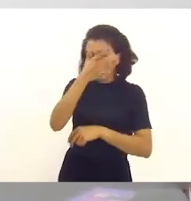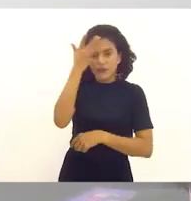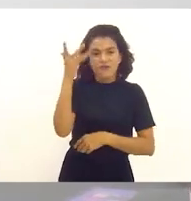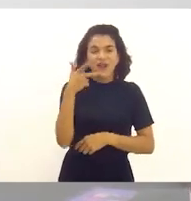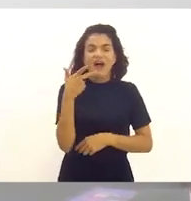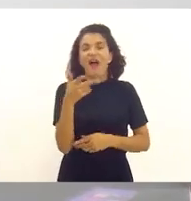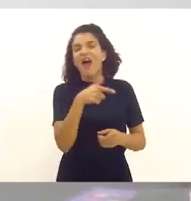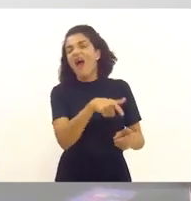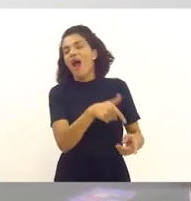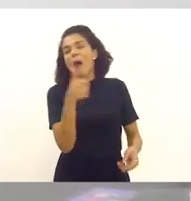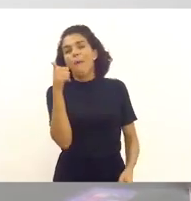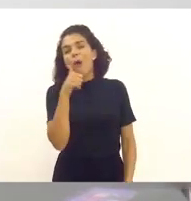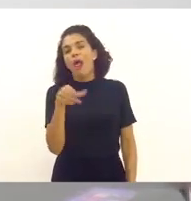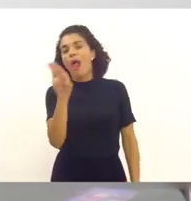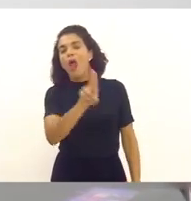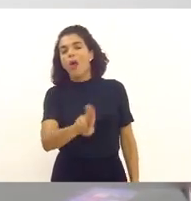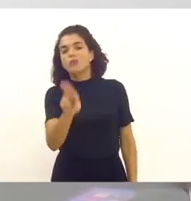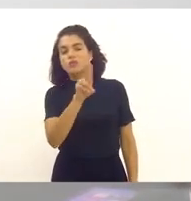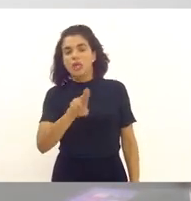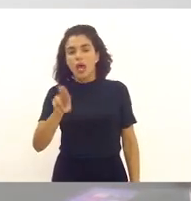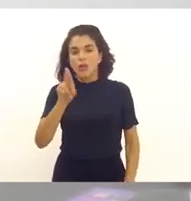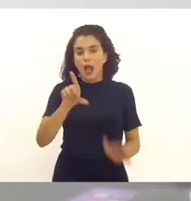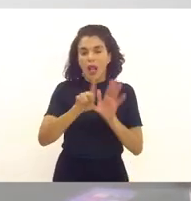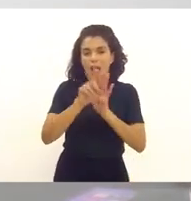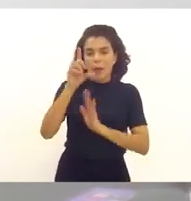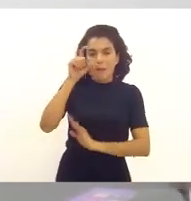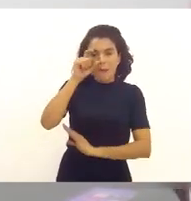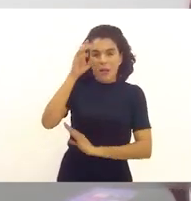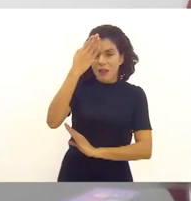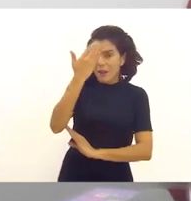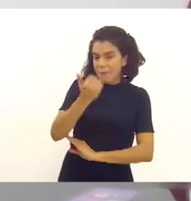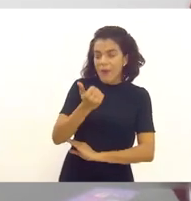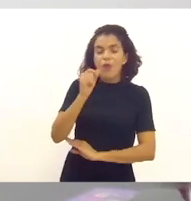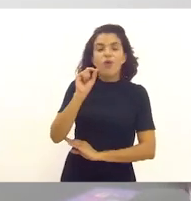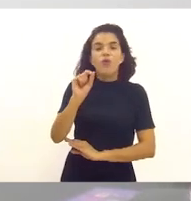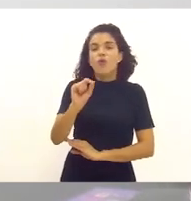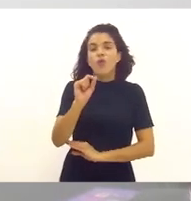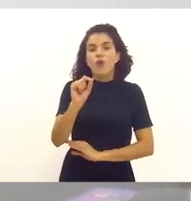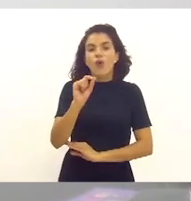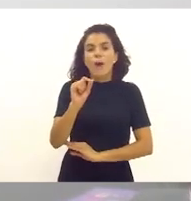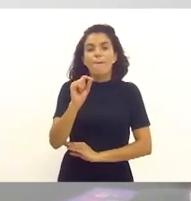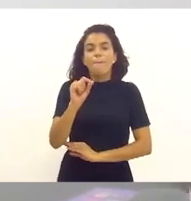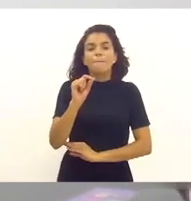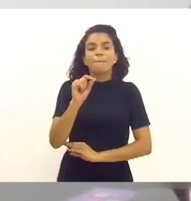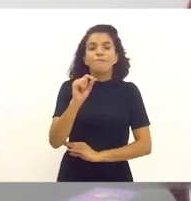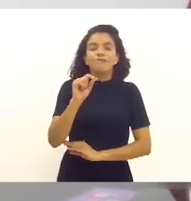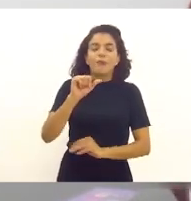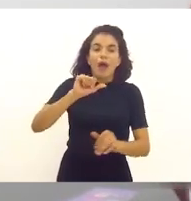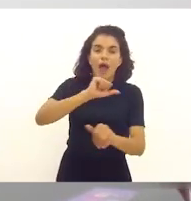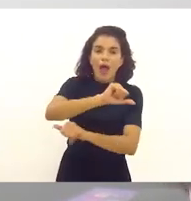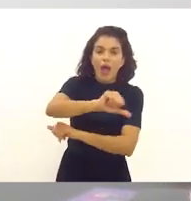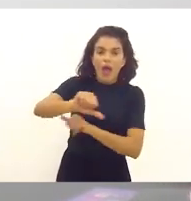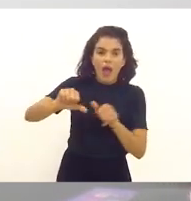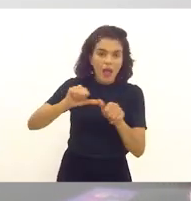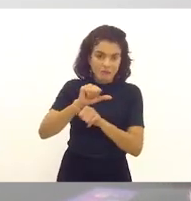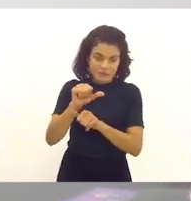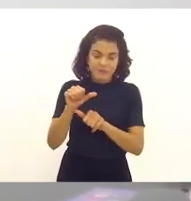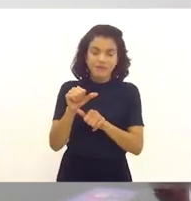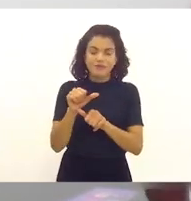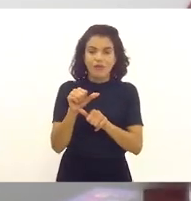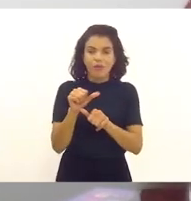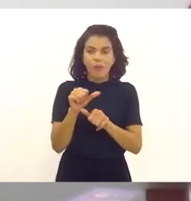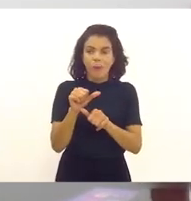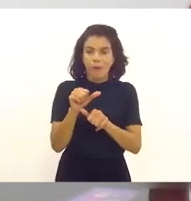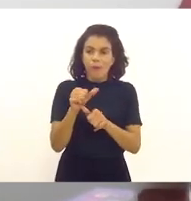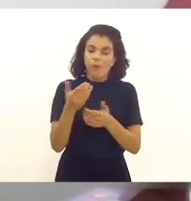que as mulheres estão usando a Lei Maria da Penha para para desvirtuar e para eh